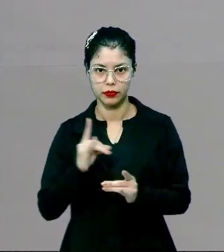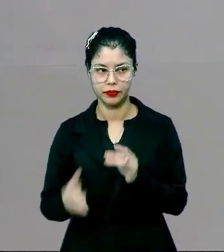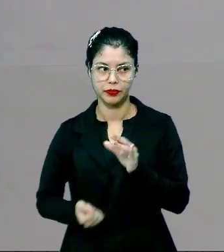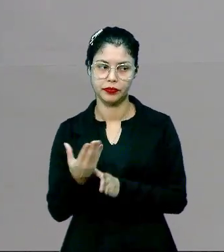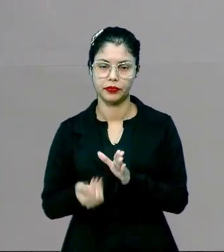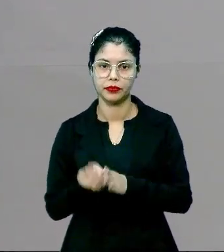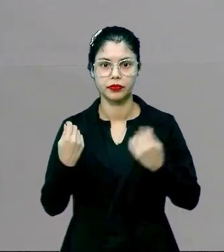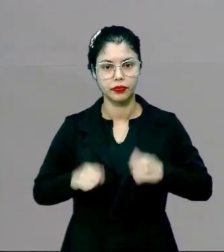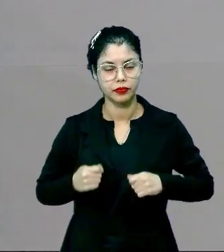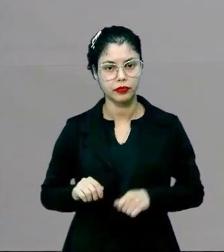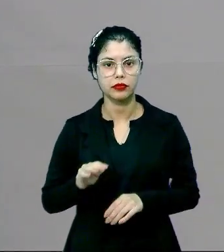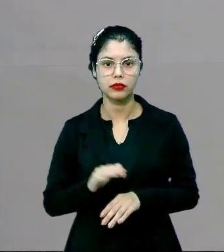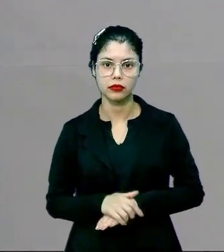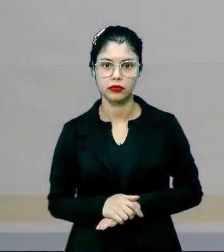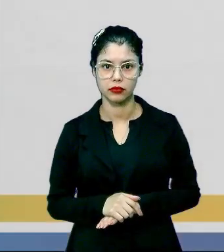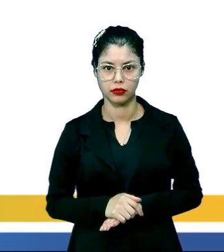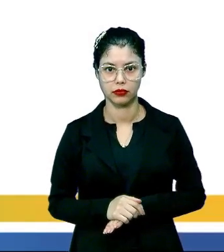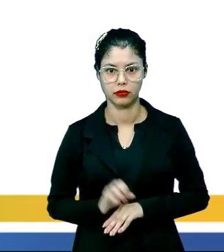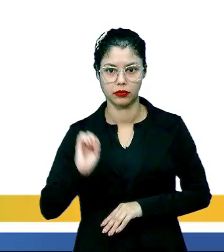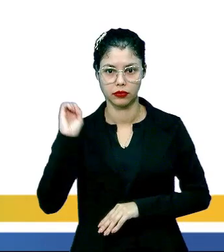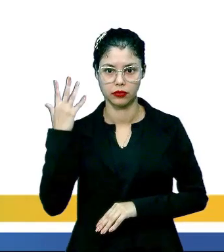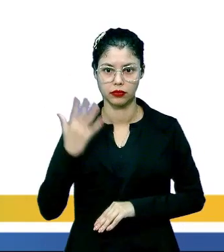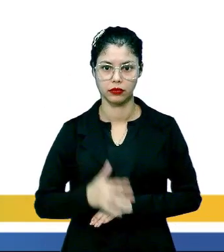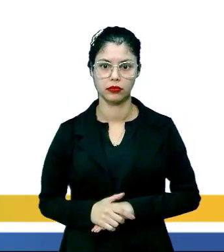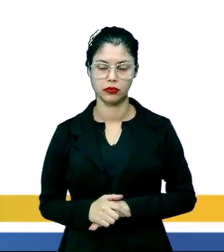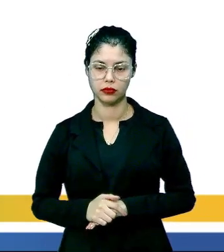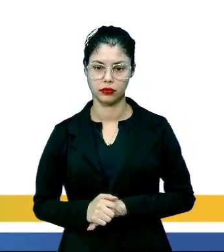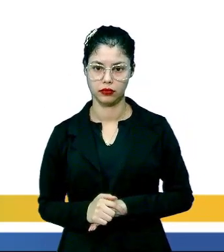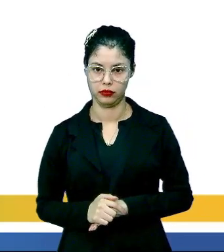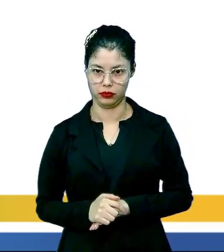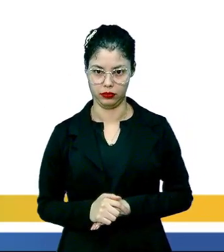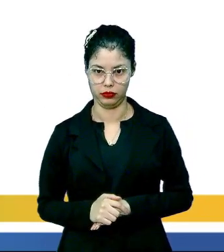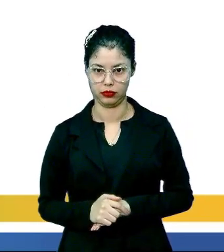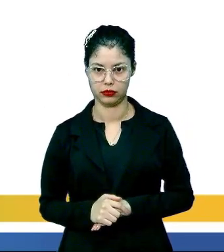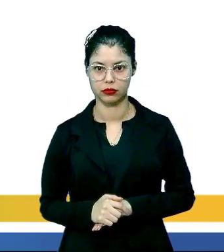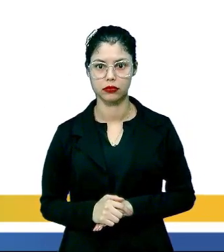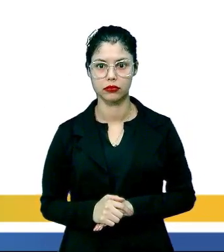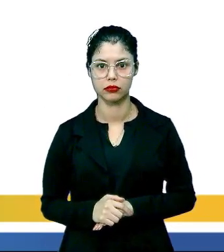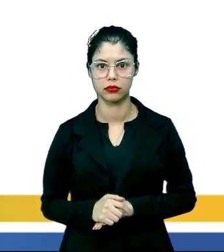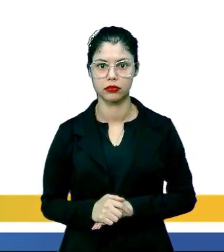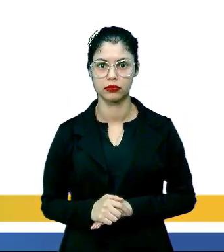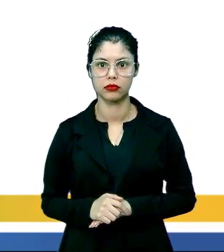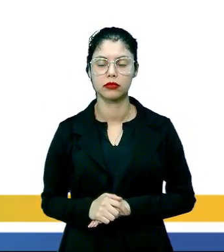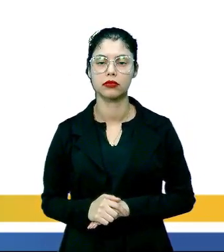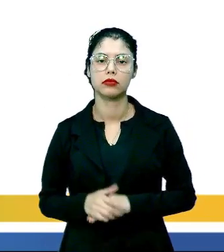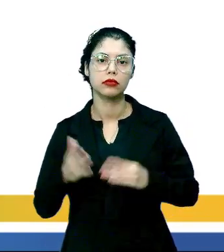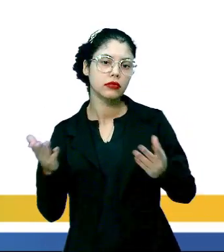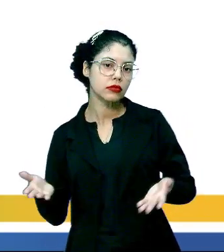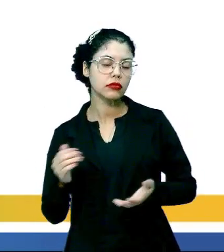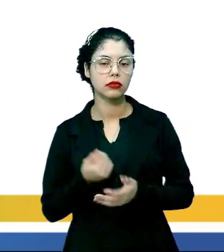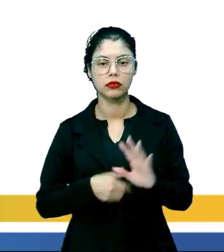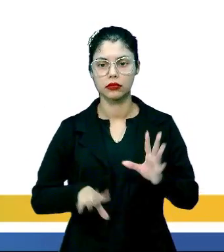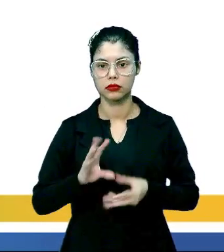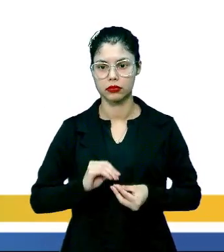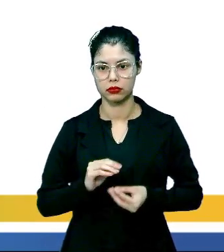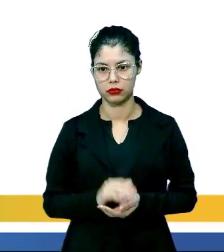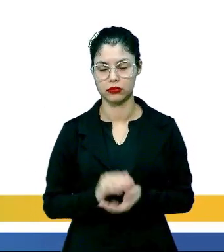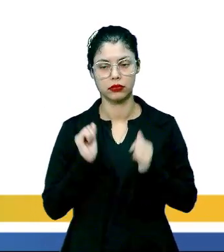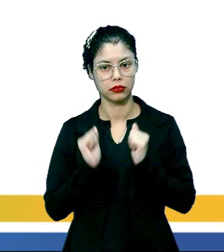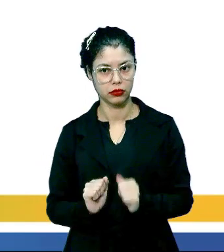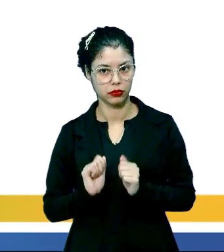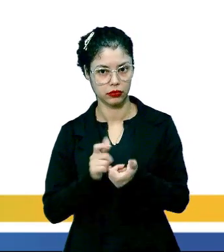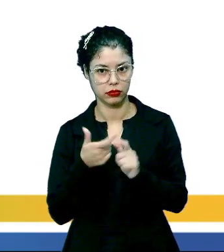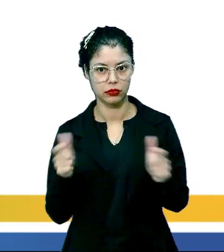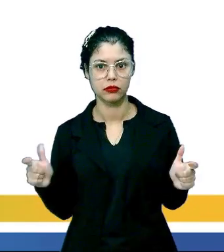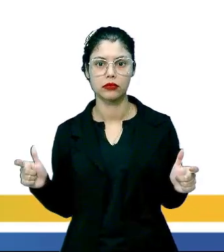se hidratar. Então, pode ocasionar aí uma sede exagerada, tá certo? Então, em resumo, é isso. Ele